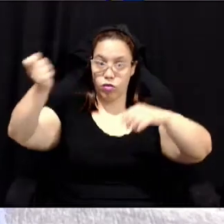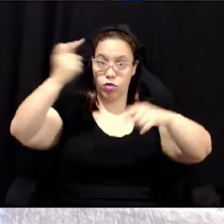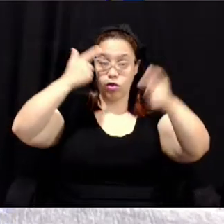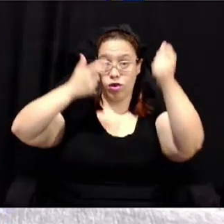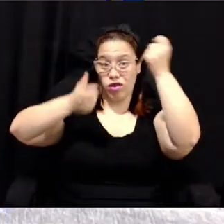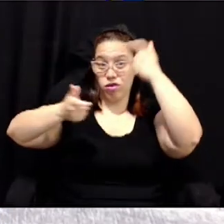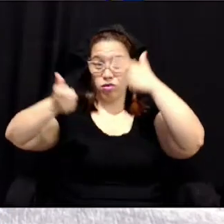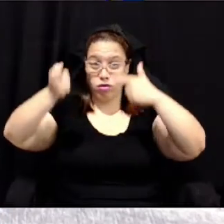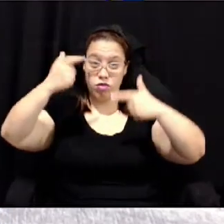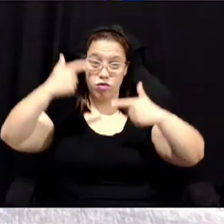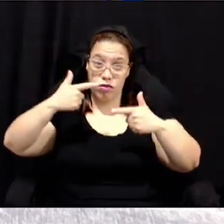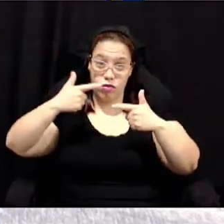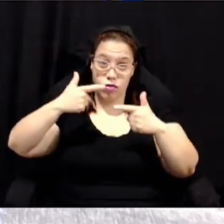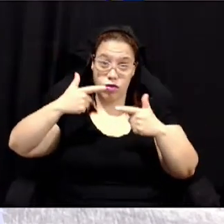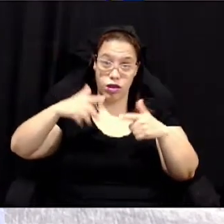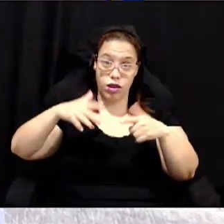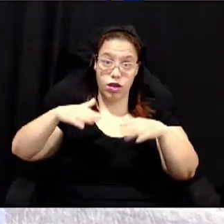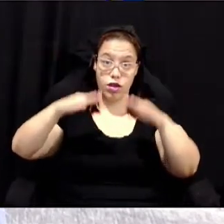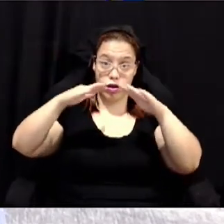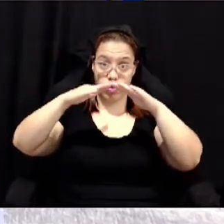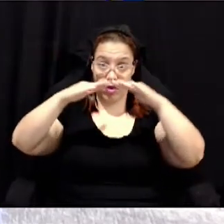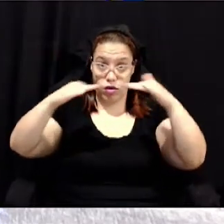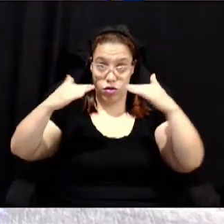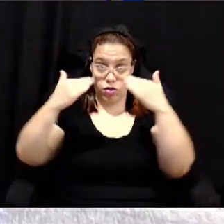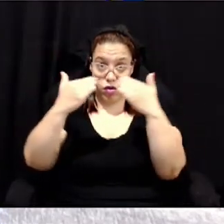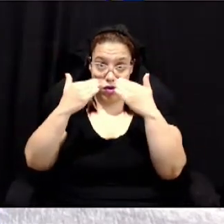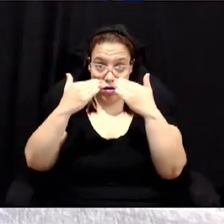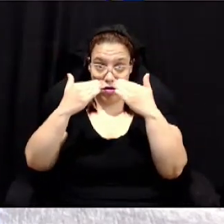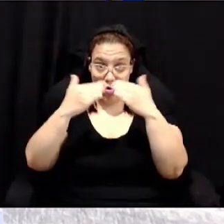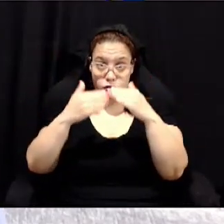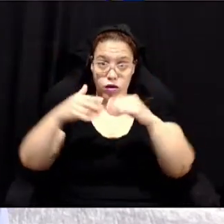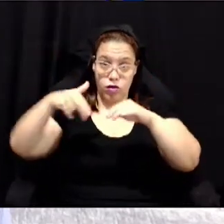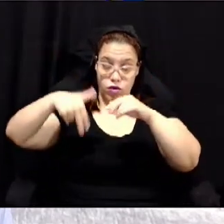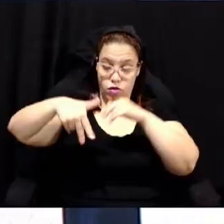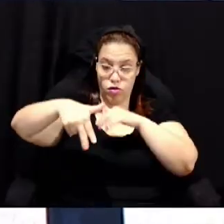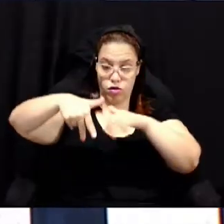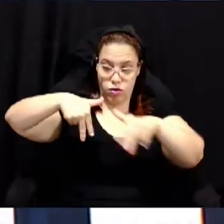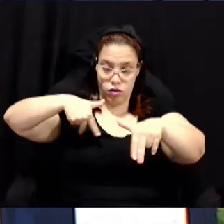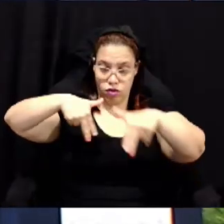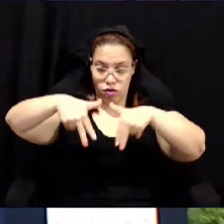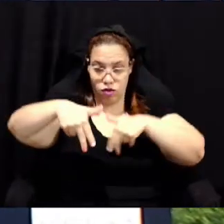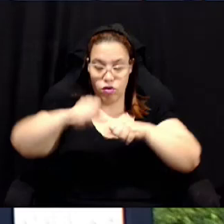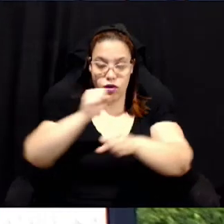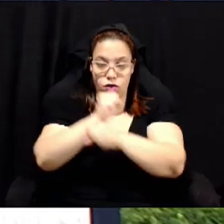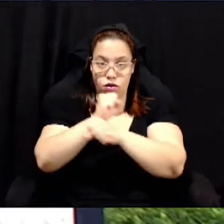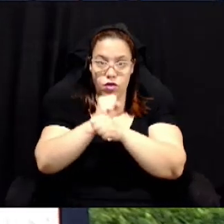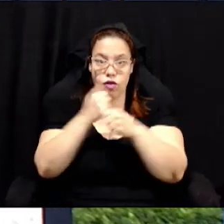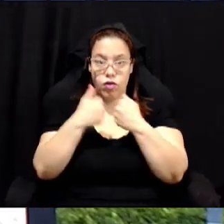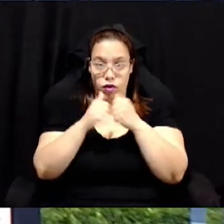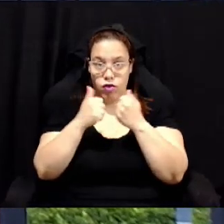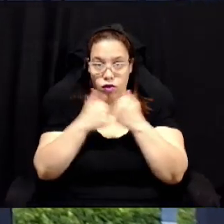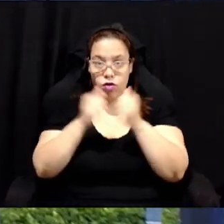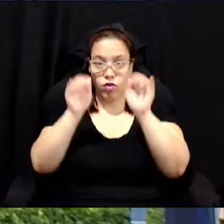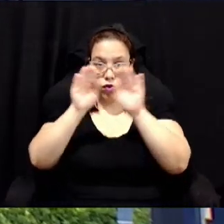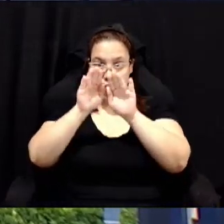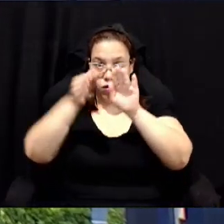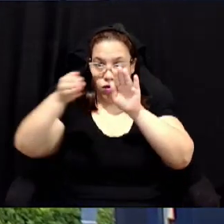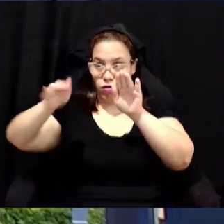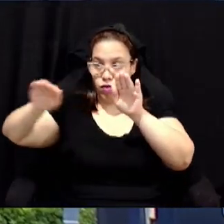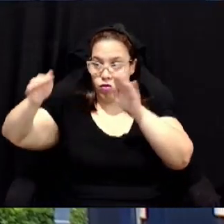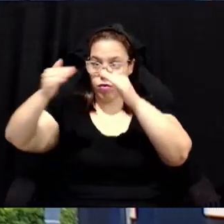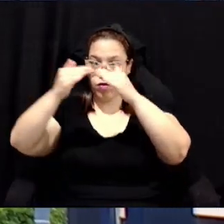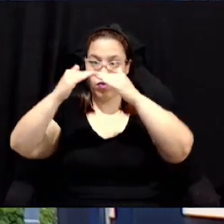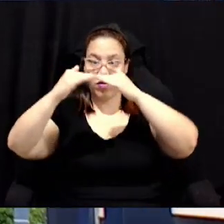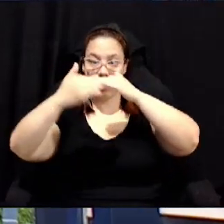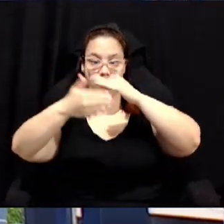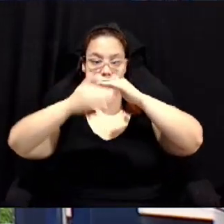incidência sobre a plataforma, protegendo mais o usuário que transita entre as plataformas e que aguarda o ônibus. As coberturas laterais foram estendidas em